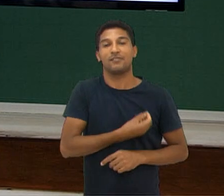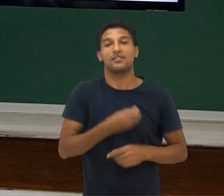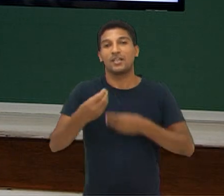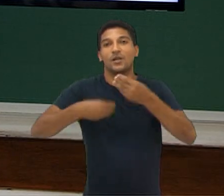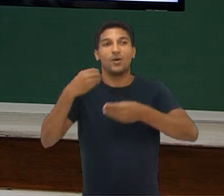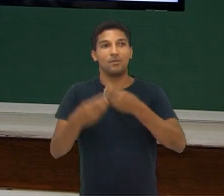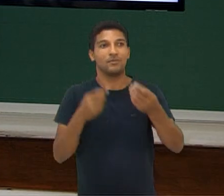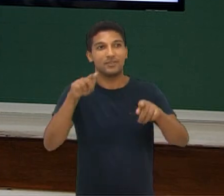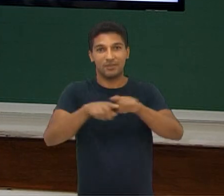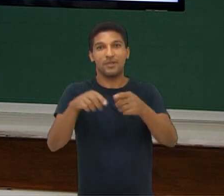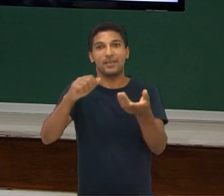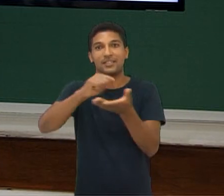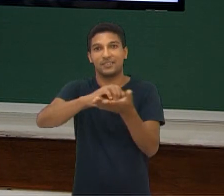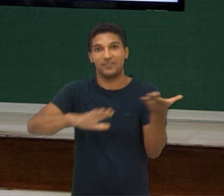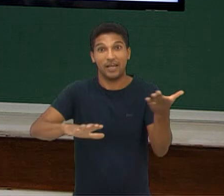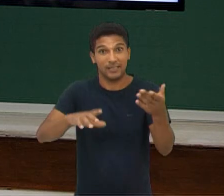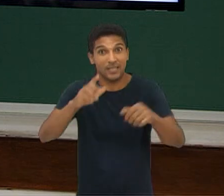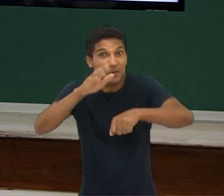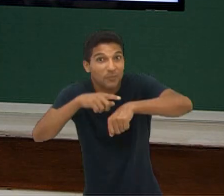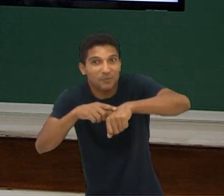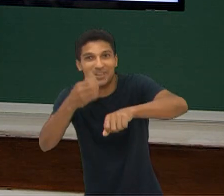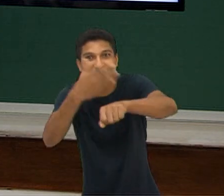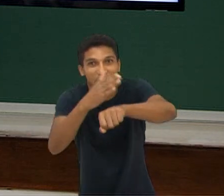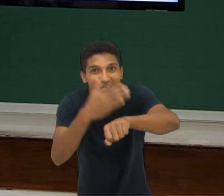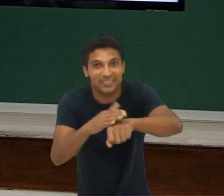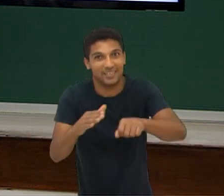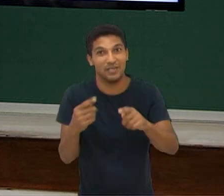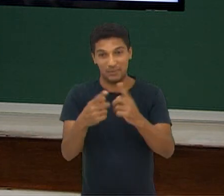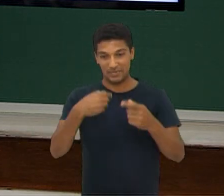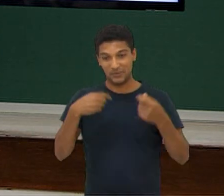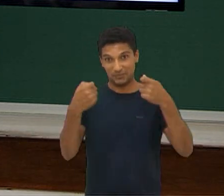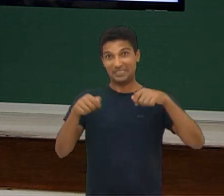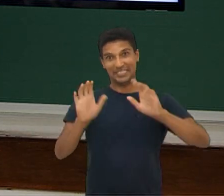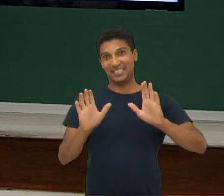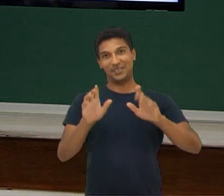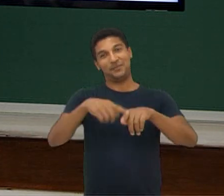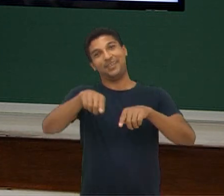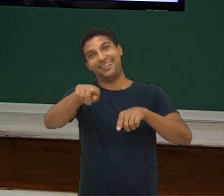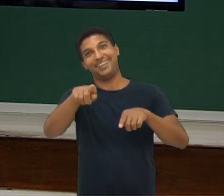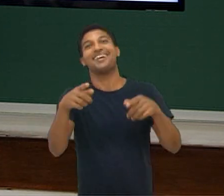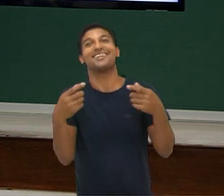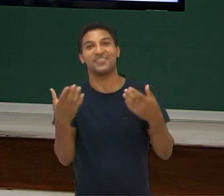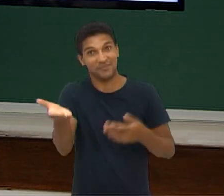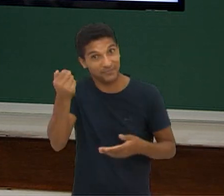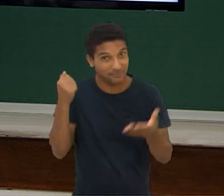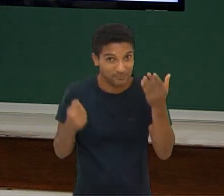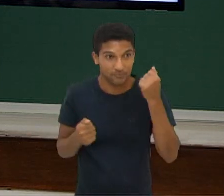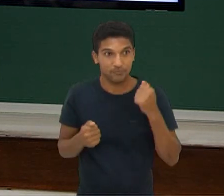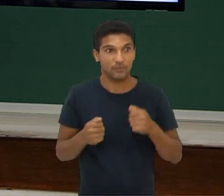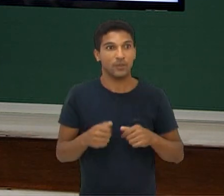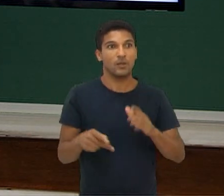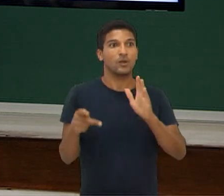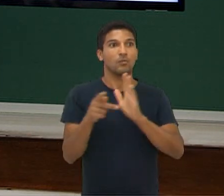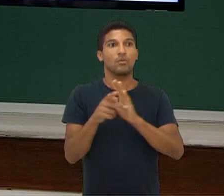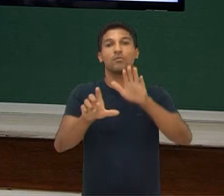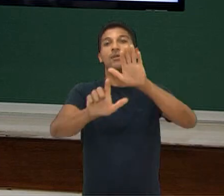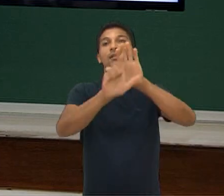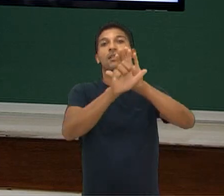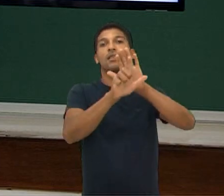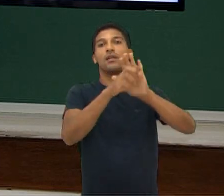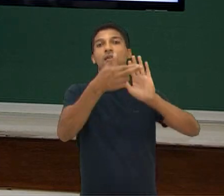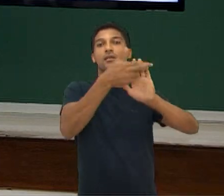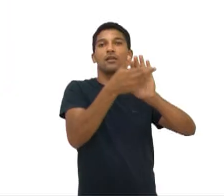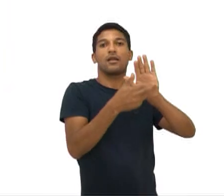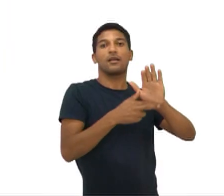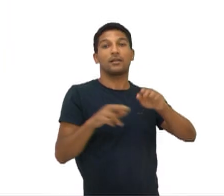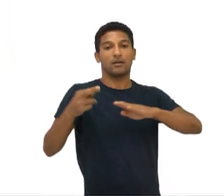de praticar. Não que eu esteja precisando, né? Mas vamos lá, senhoras e senhores. Leis radioativas, né? Já falei